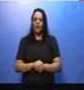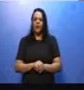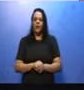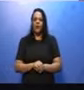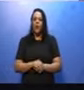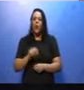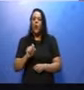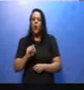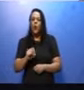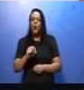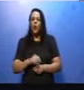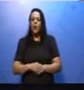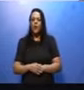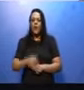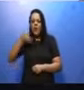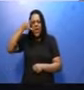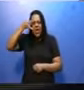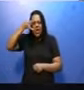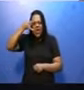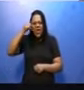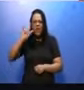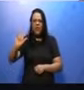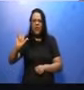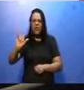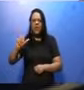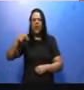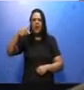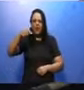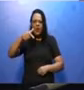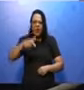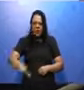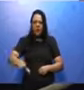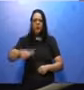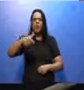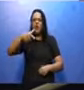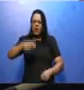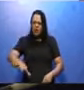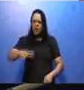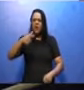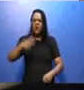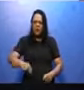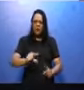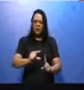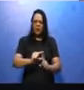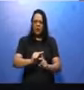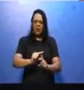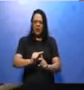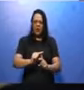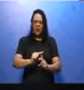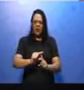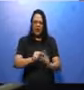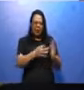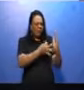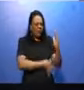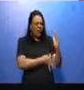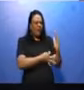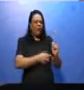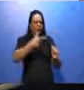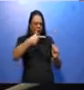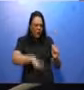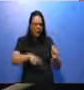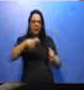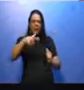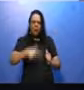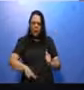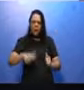muito importante, a repetição de palavras, aquelas repetições desnecessárias que empobrecem o texto. Então,